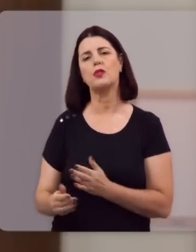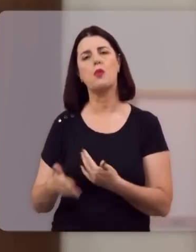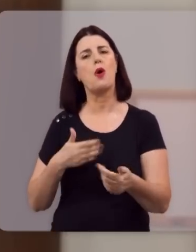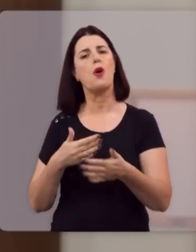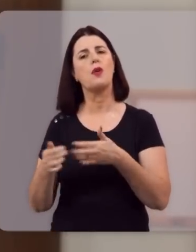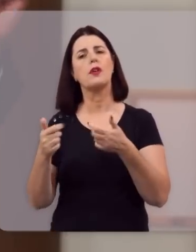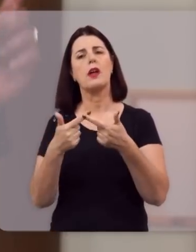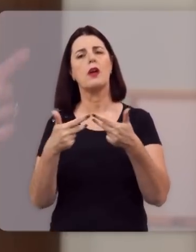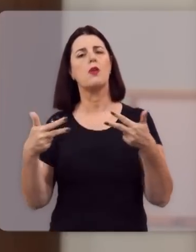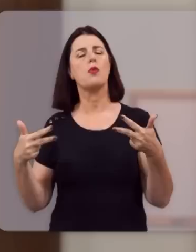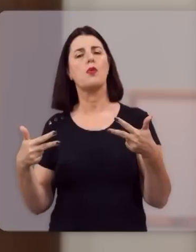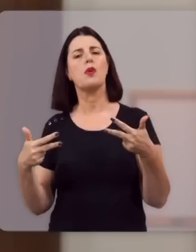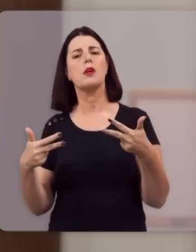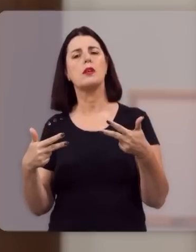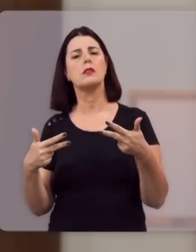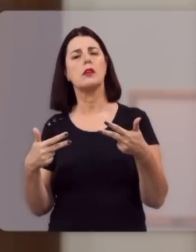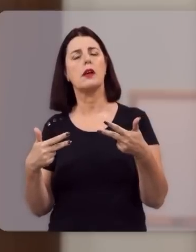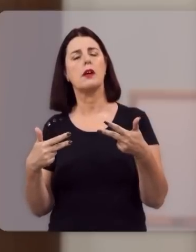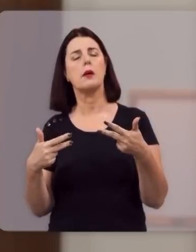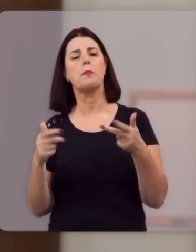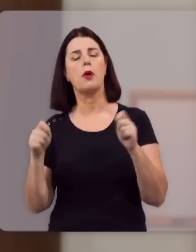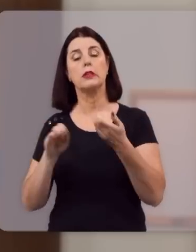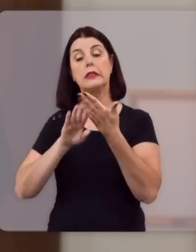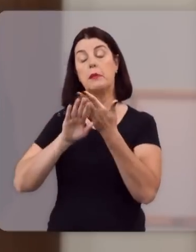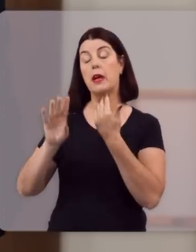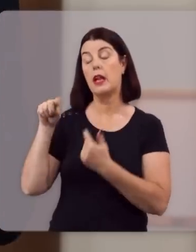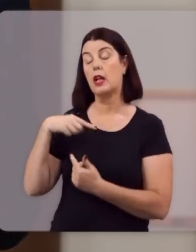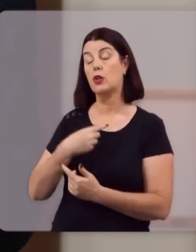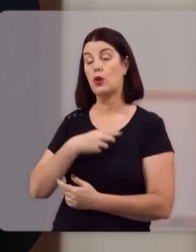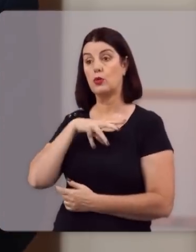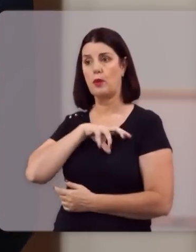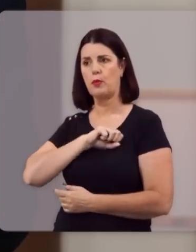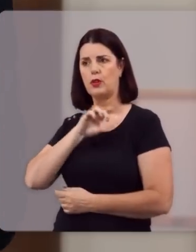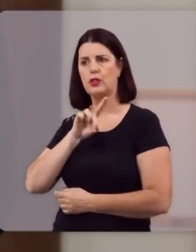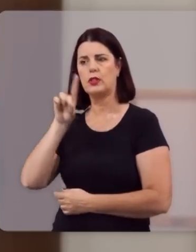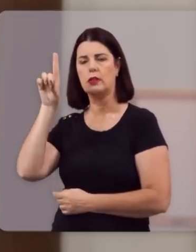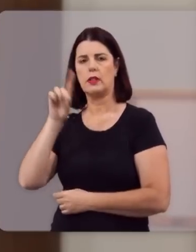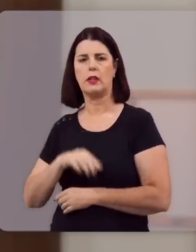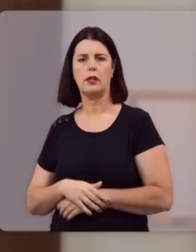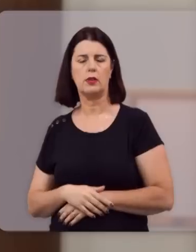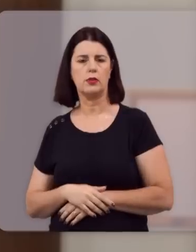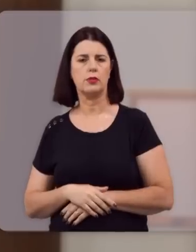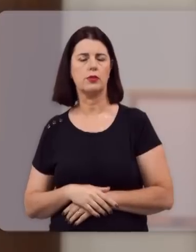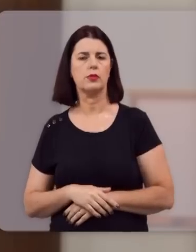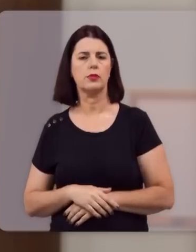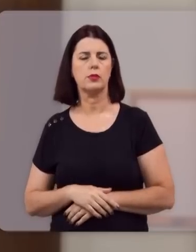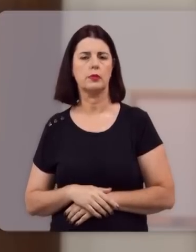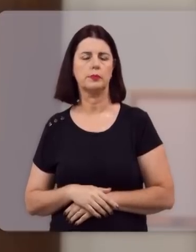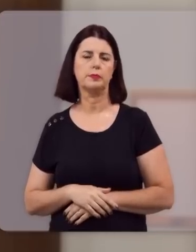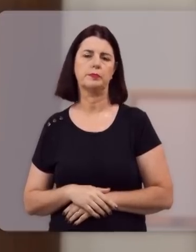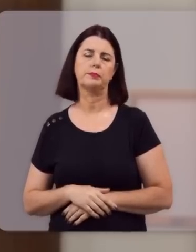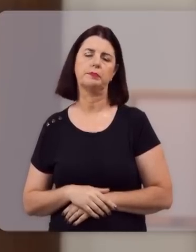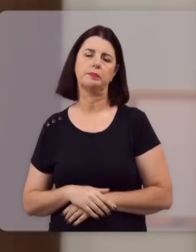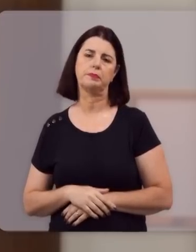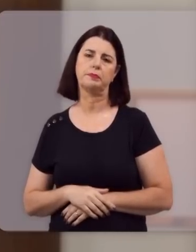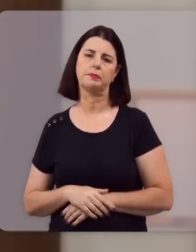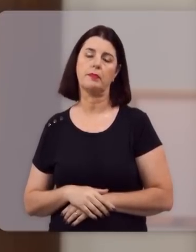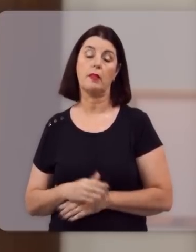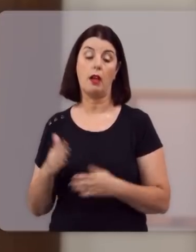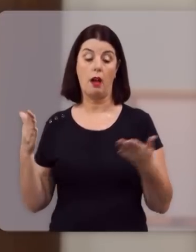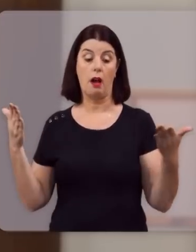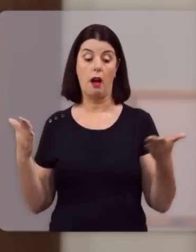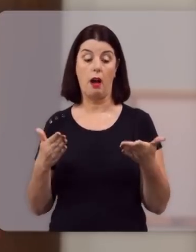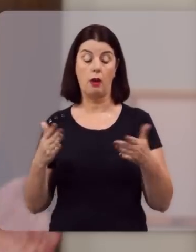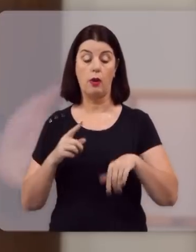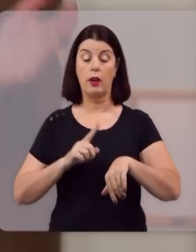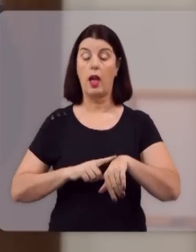profundidade, nem qualquer outra criatura poderá separar-nos do amor de Deus que está em Cristo Jesus nosso Senhor.